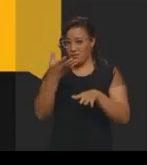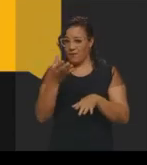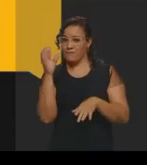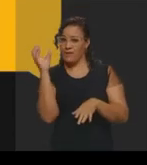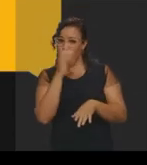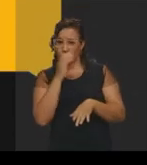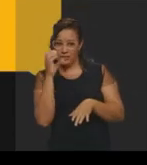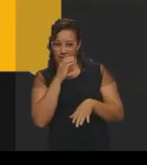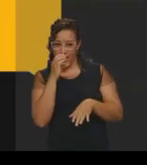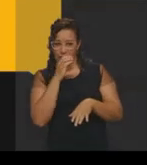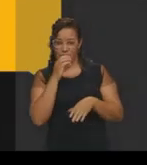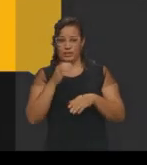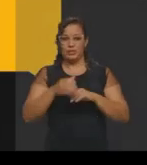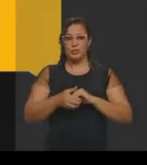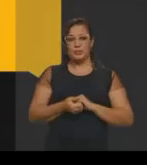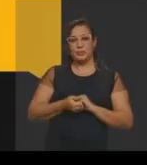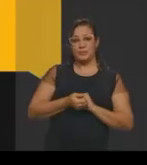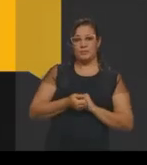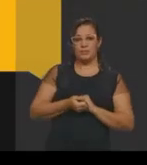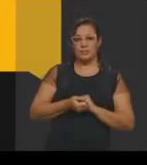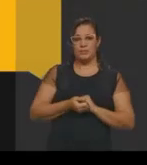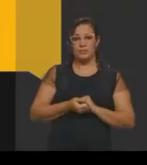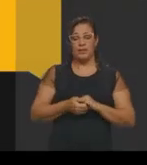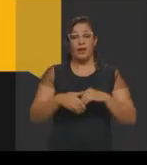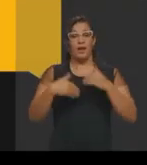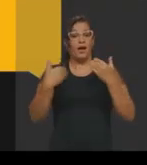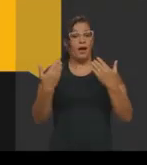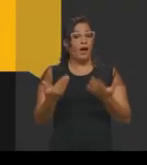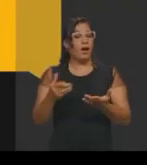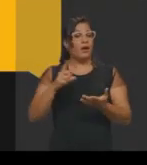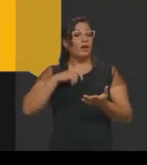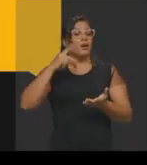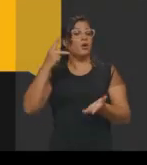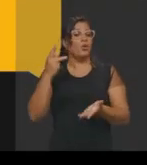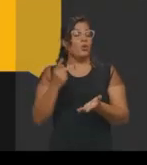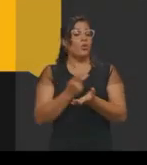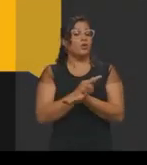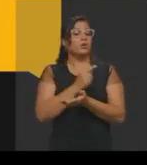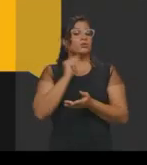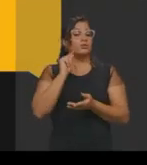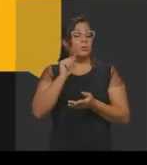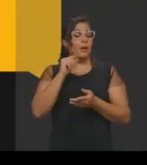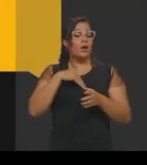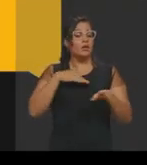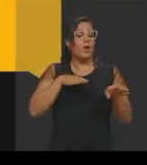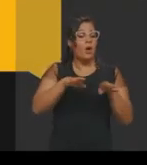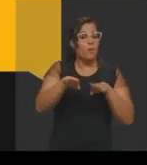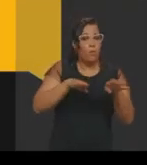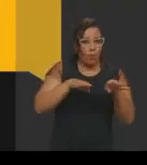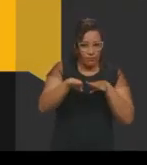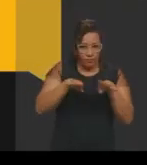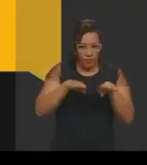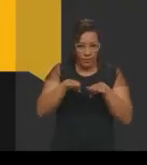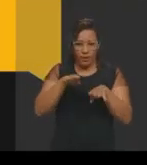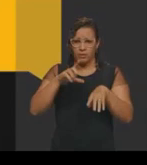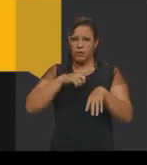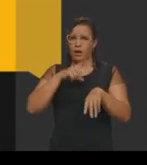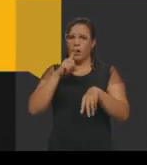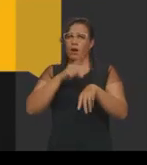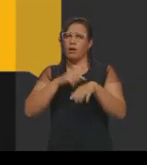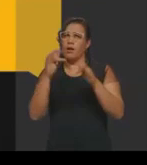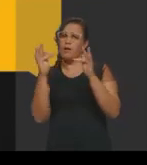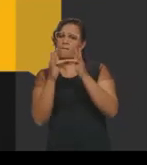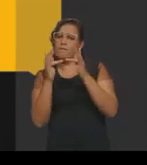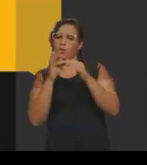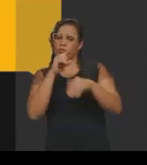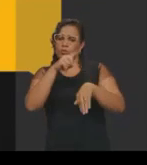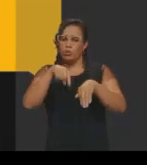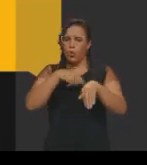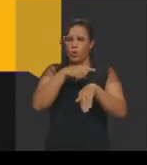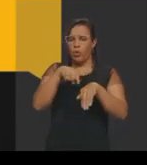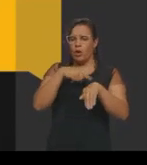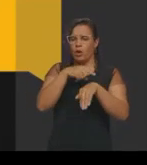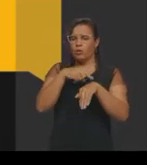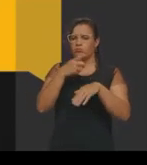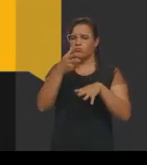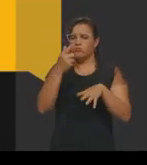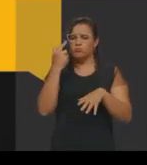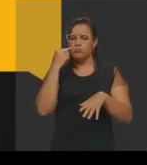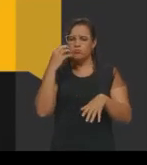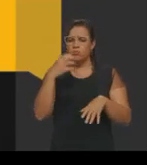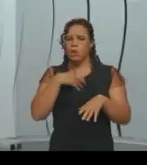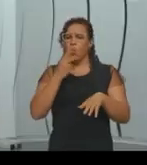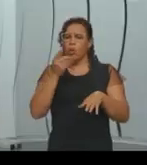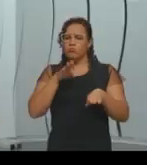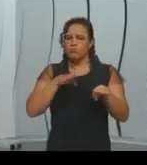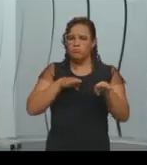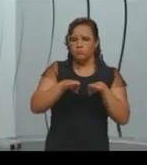velocidade, ok? Da mesma forma que acontece no movimento uniforme, as funções horárias servem para a gente poder prever o comportamento de